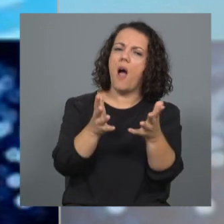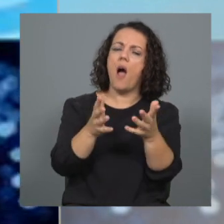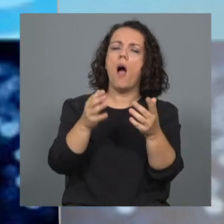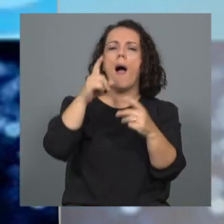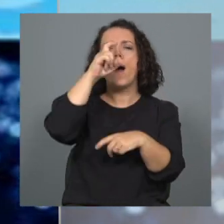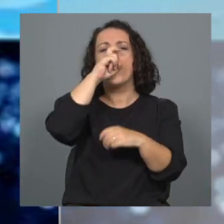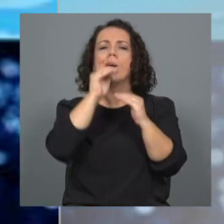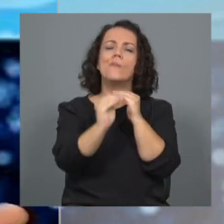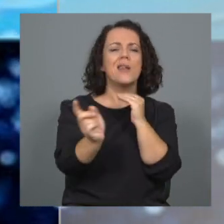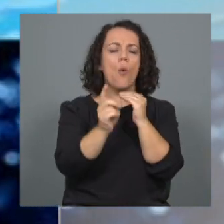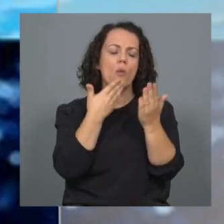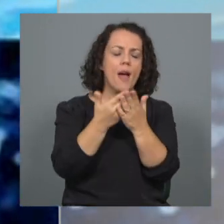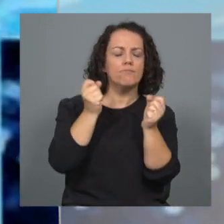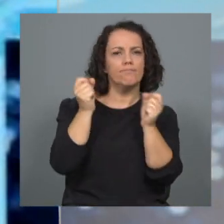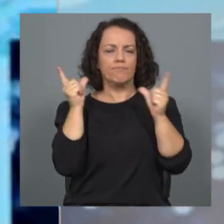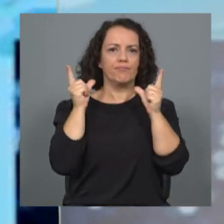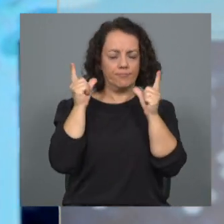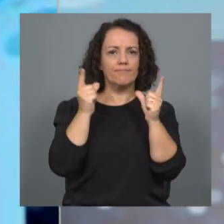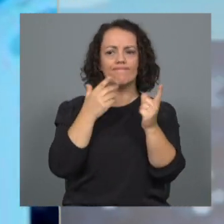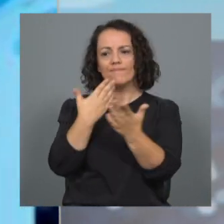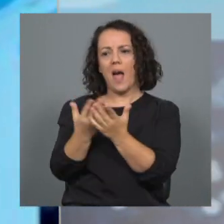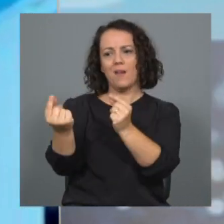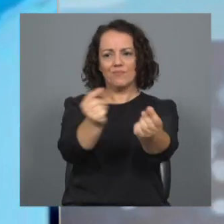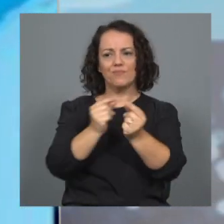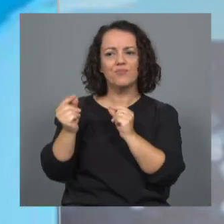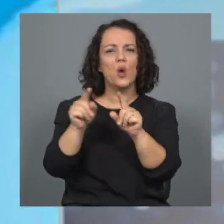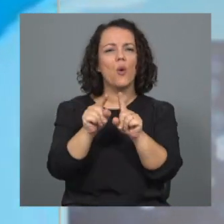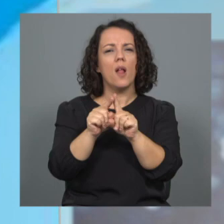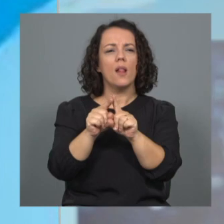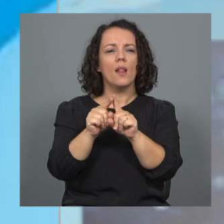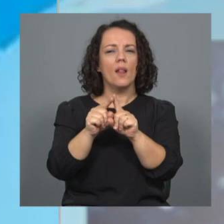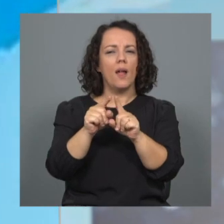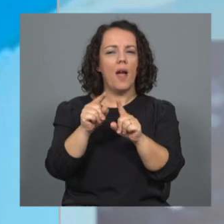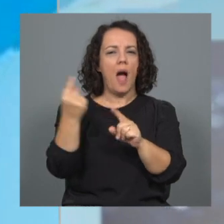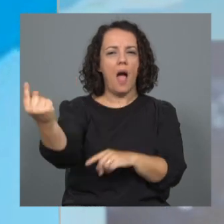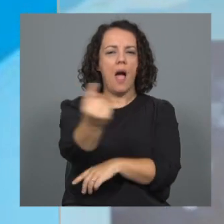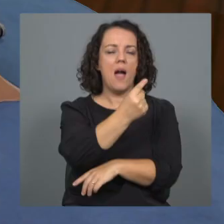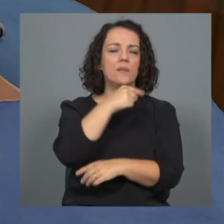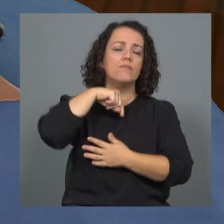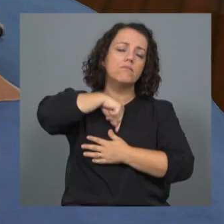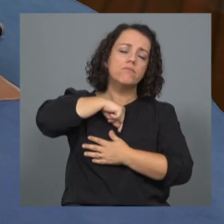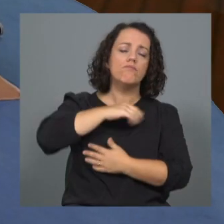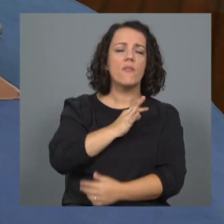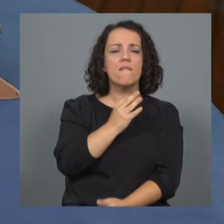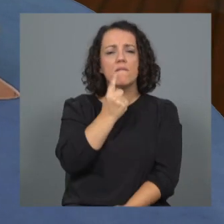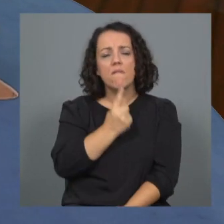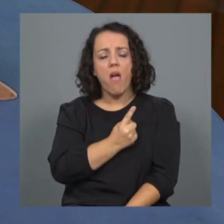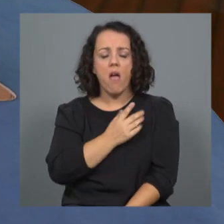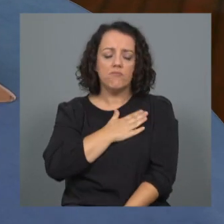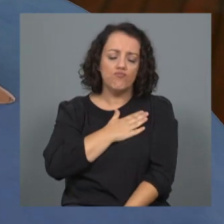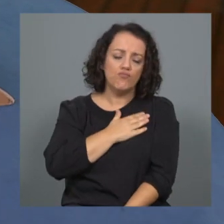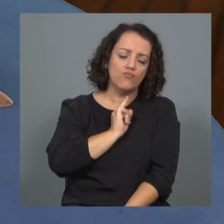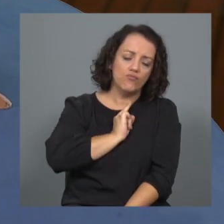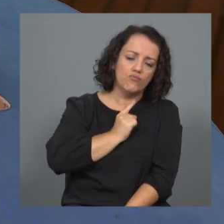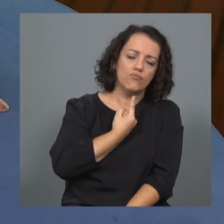talvez seja algo a combater, em que a pessoa vive a sua fé um tanto ou quanto de forma individualizada, fechada em si, tem